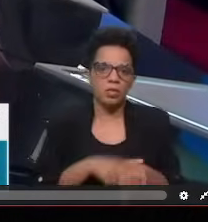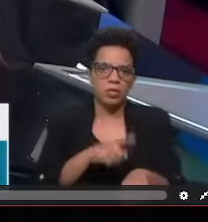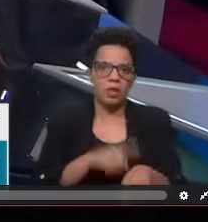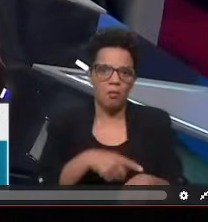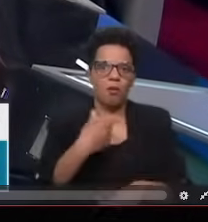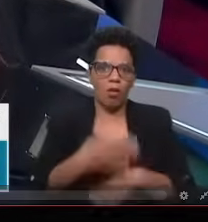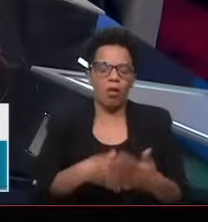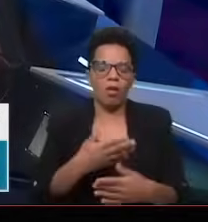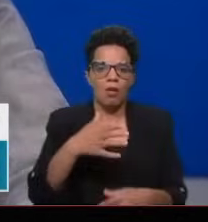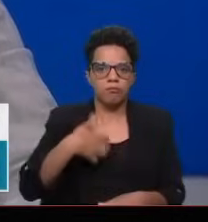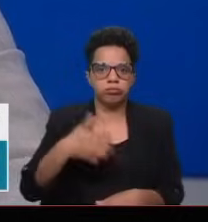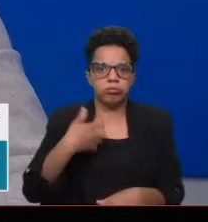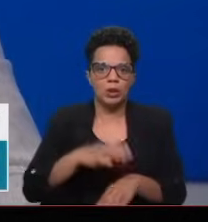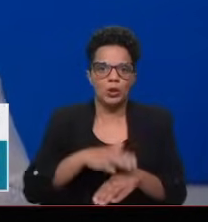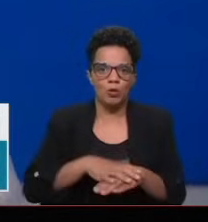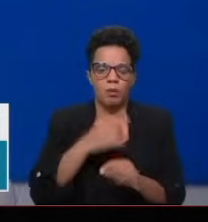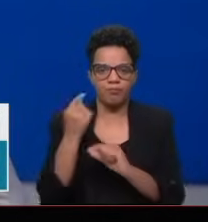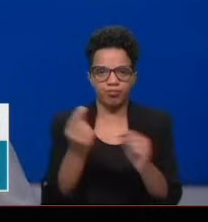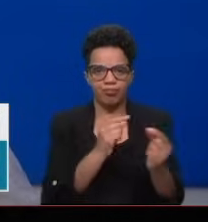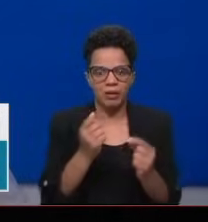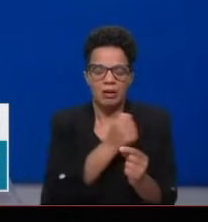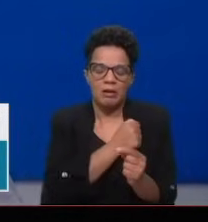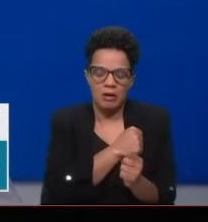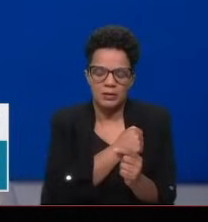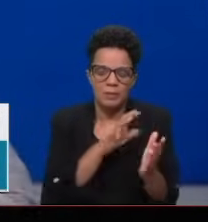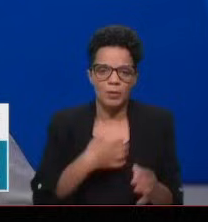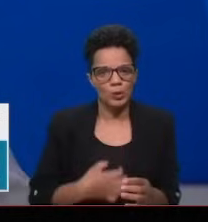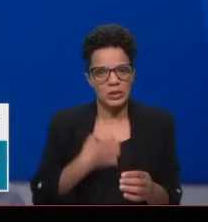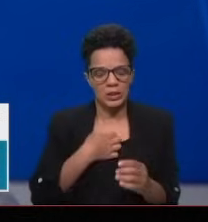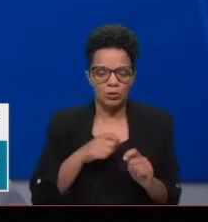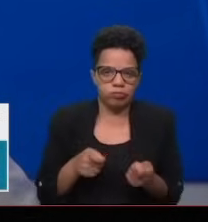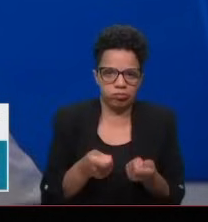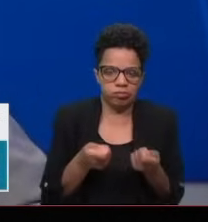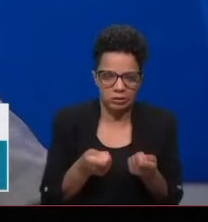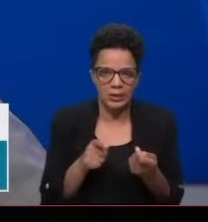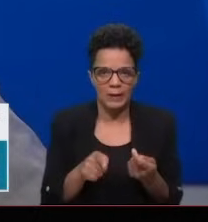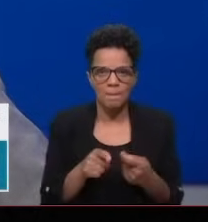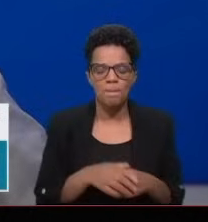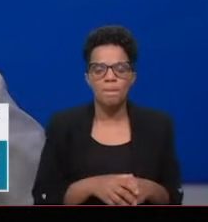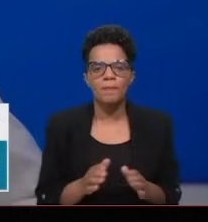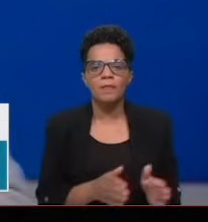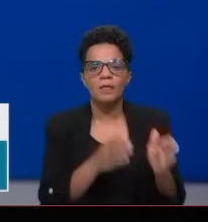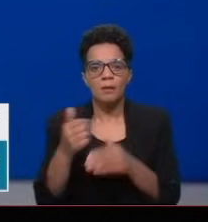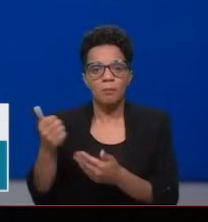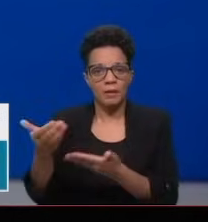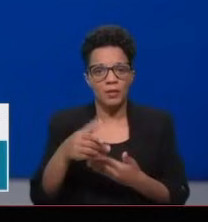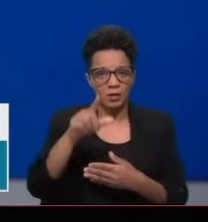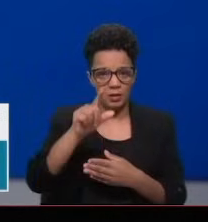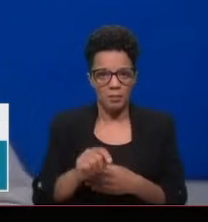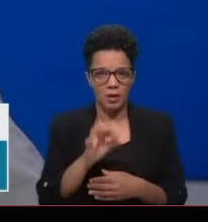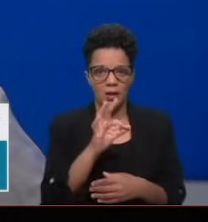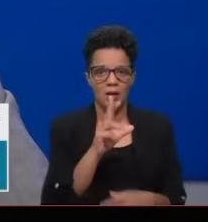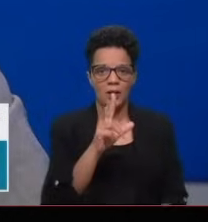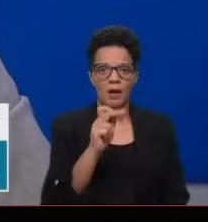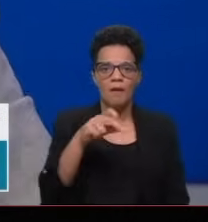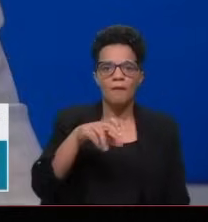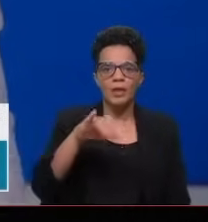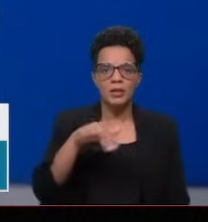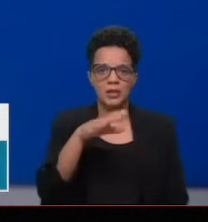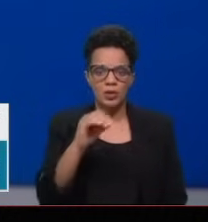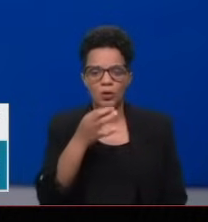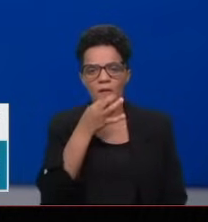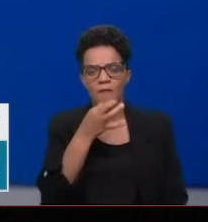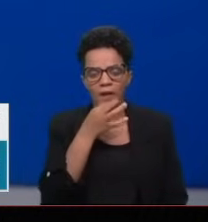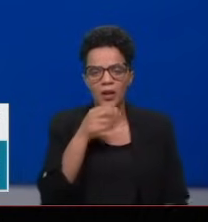coisas mais reatantes para quem está a acompanhar debates destes em casa embora eu sinta essa pressão neste caso Francisco pairo bem-vindo também o Francisco tem falado de uma solução de